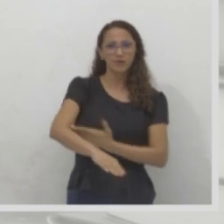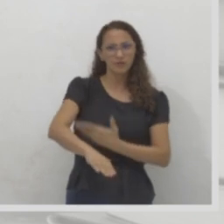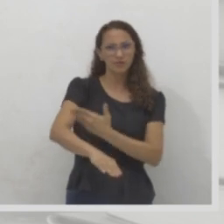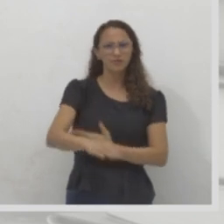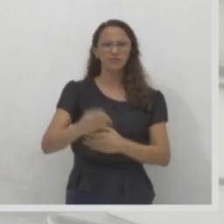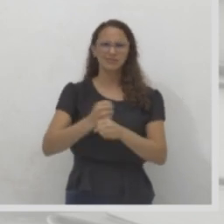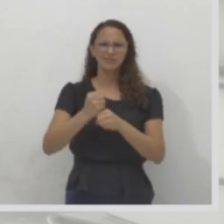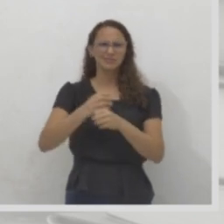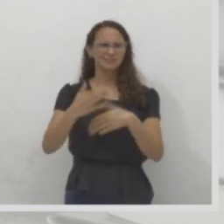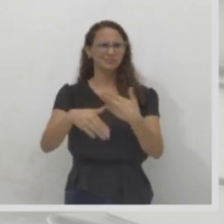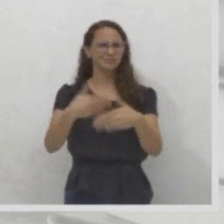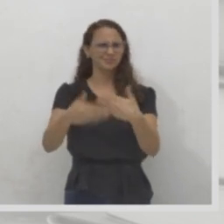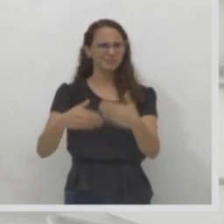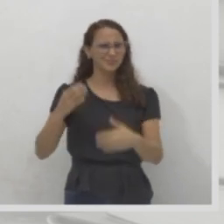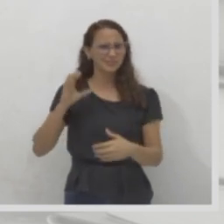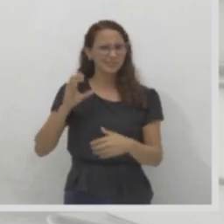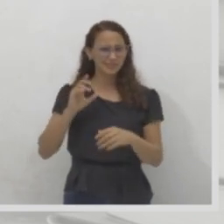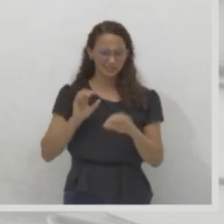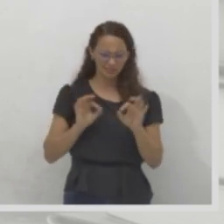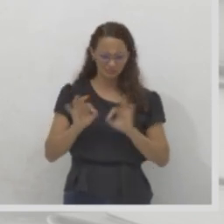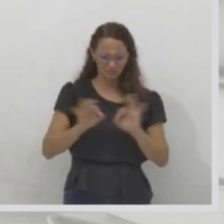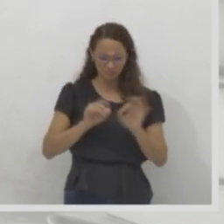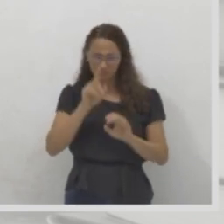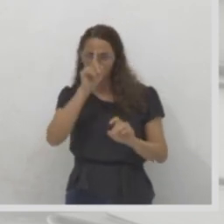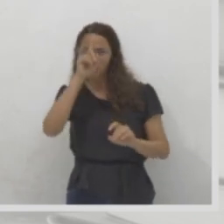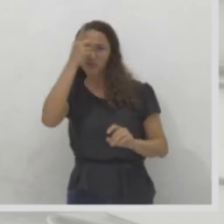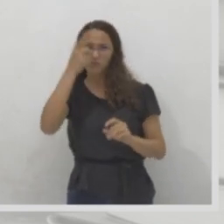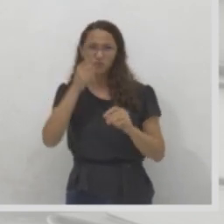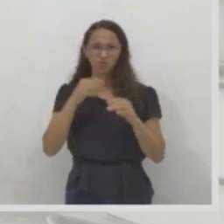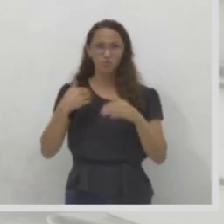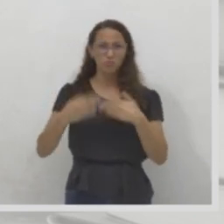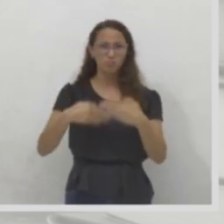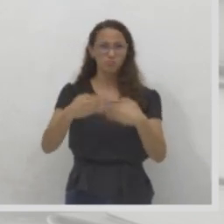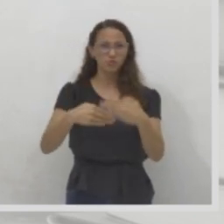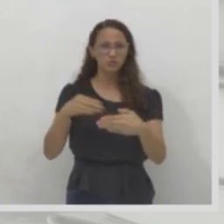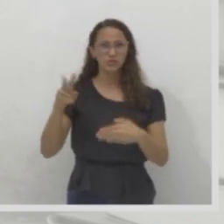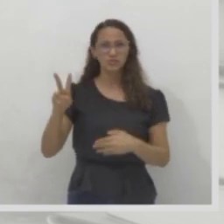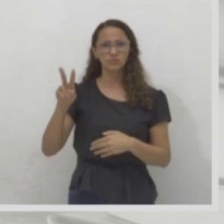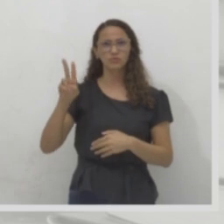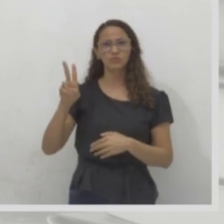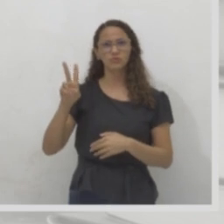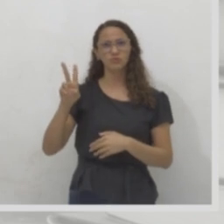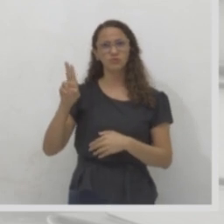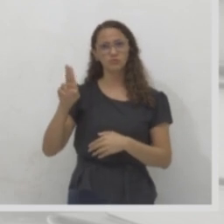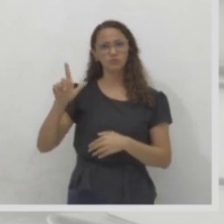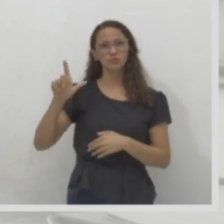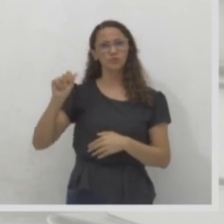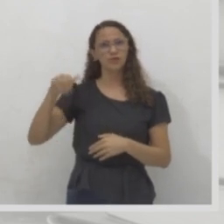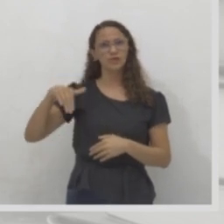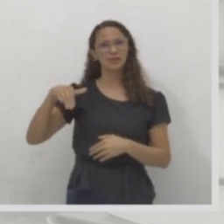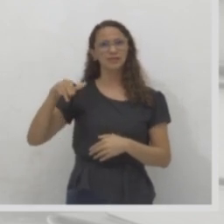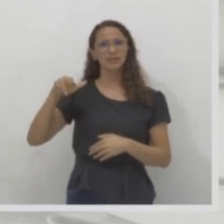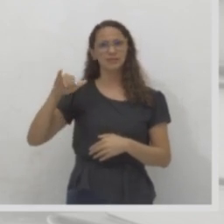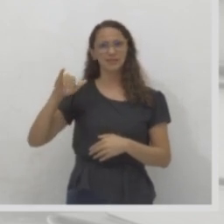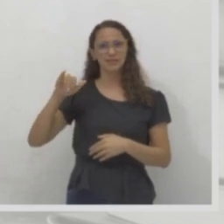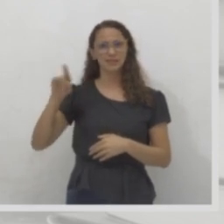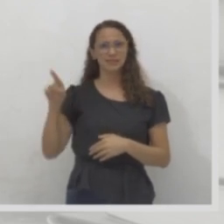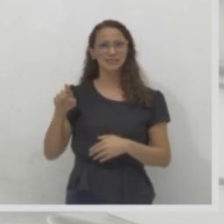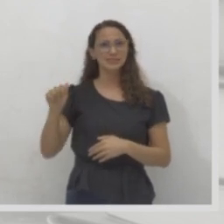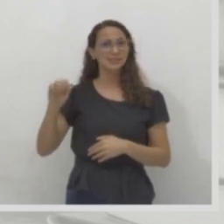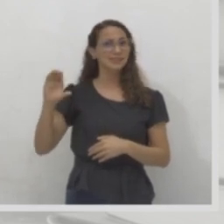Goodyear desenvolveu o processo de vulcanização, através do qual a resistência e a elasticidade da borracha